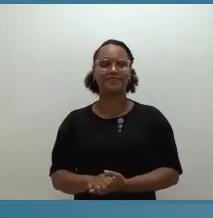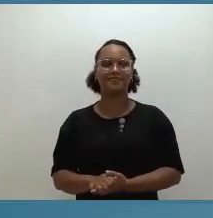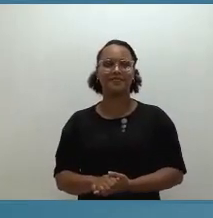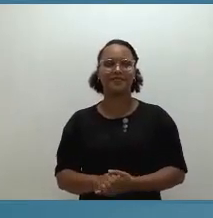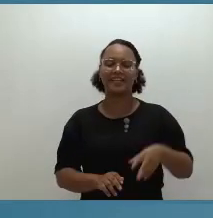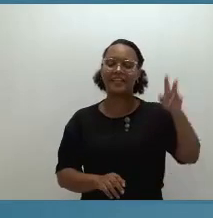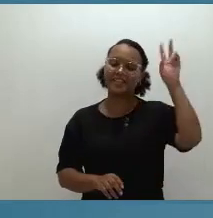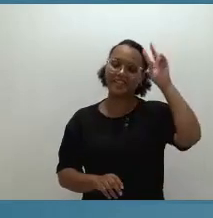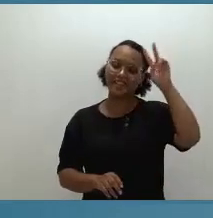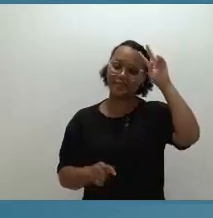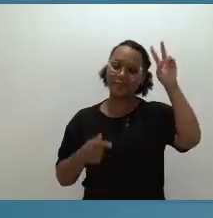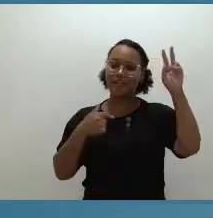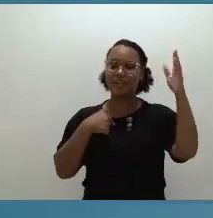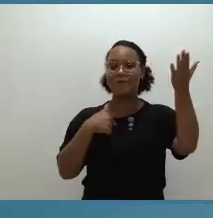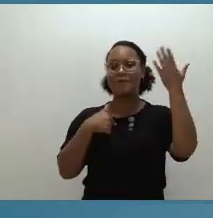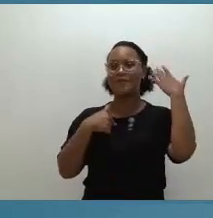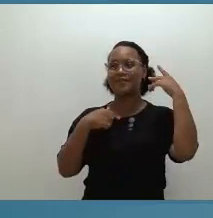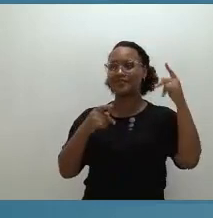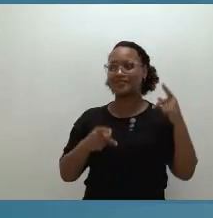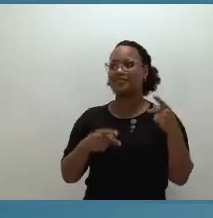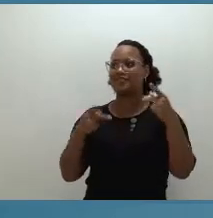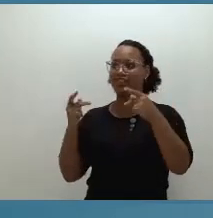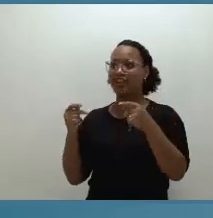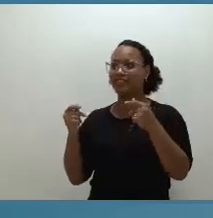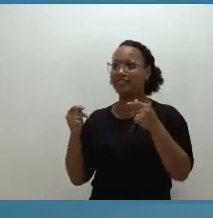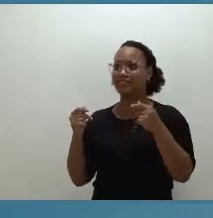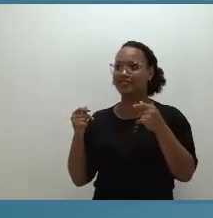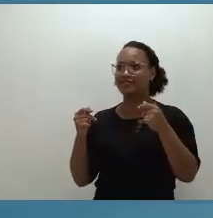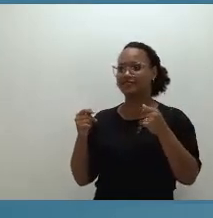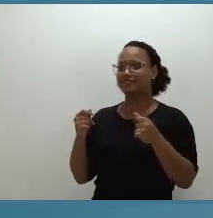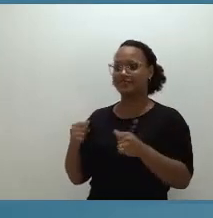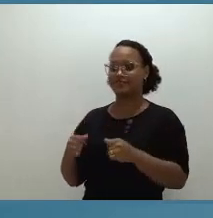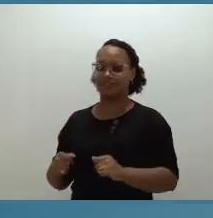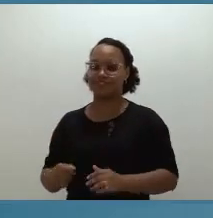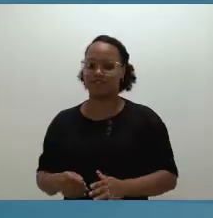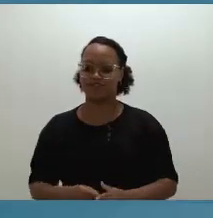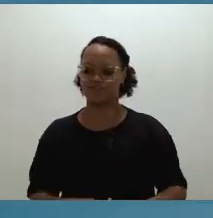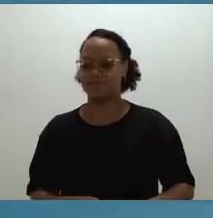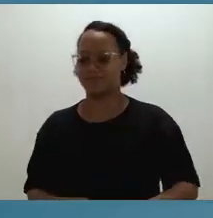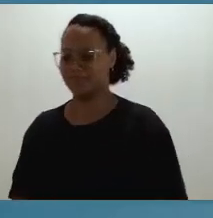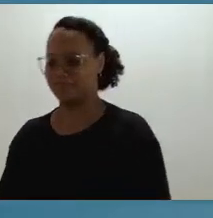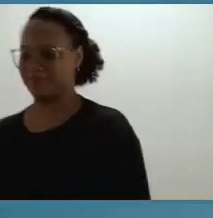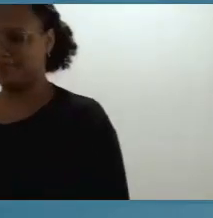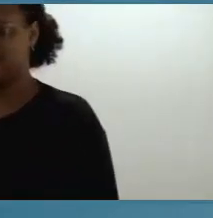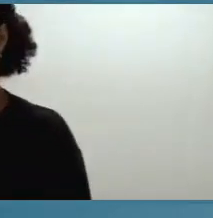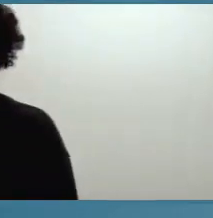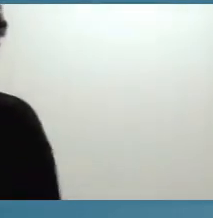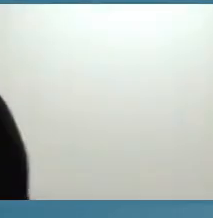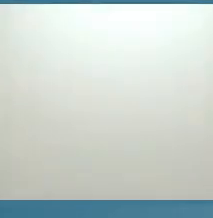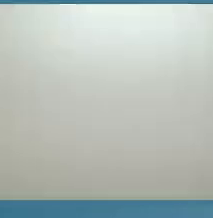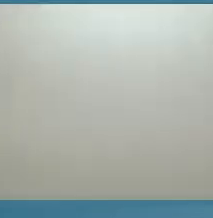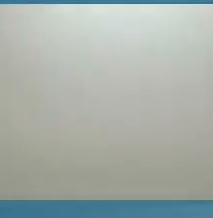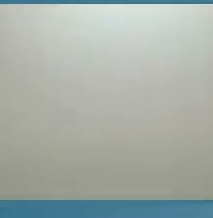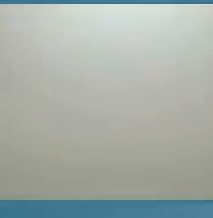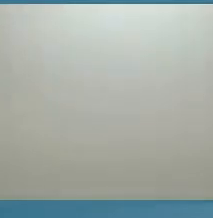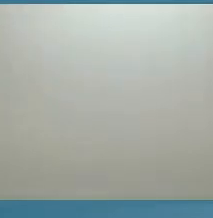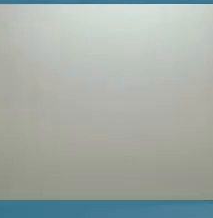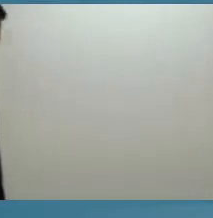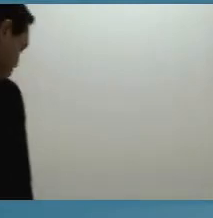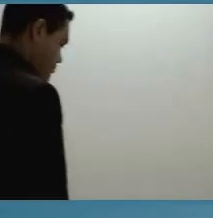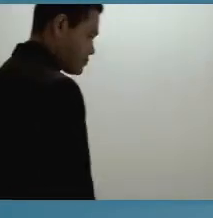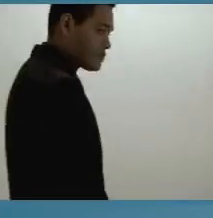lembrado quando eu ia no seu gabinete e dizia: você tem um perfil de corregedor. E hoje